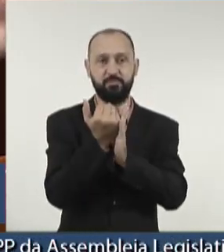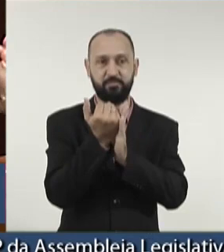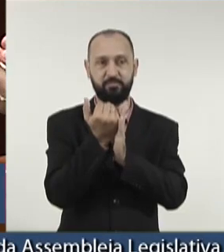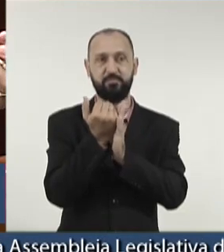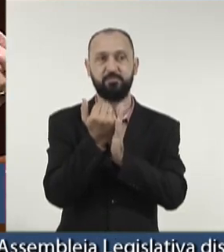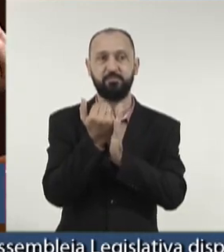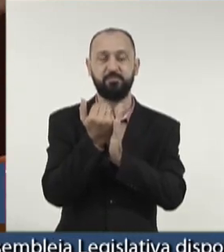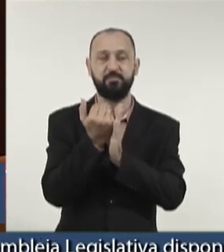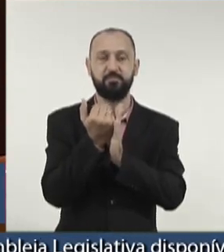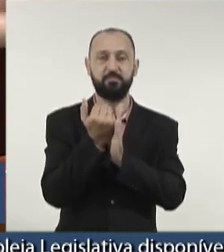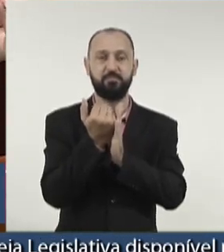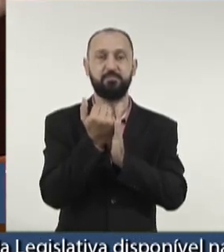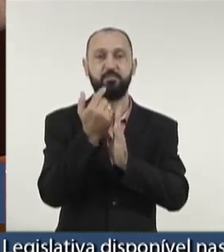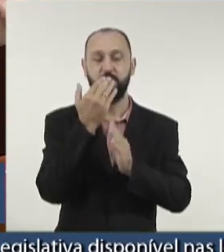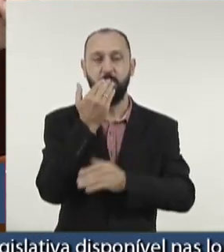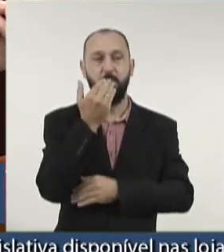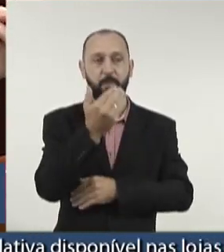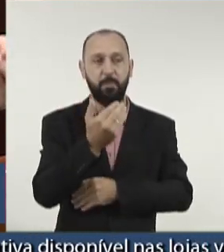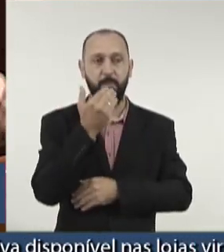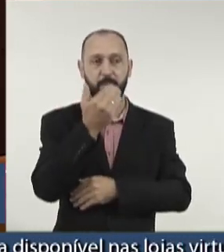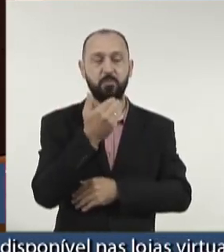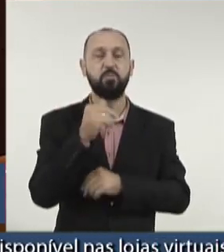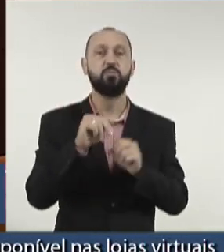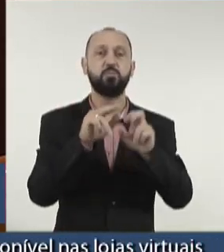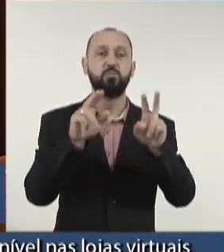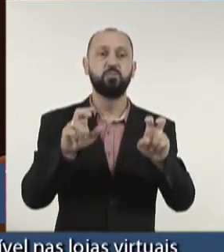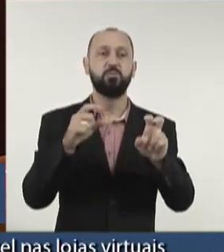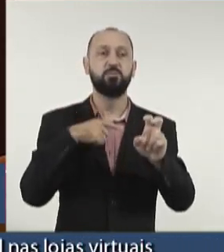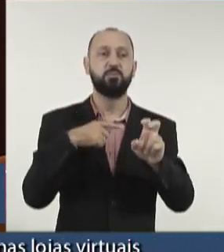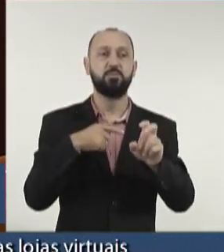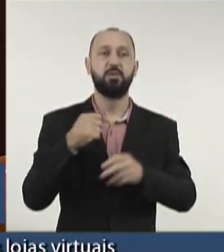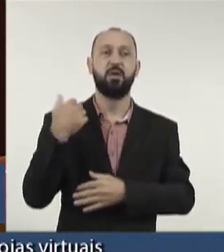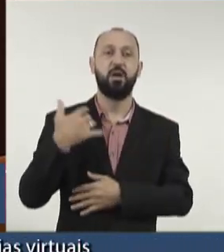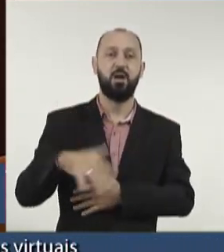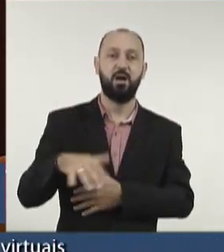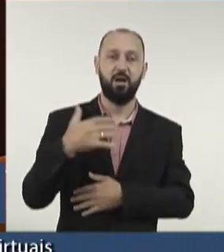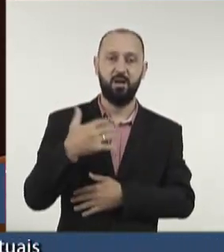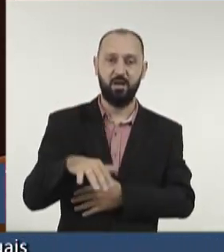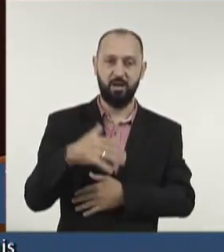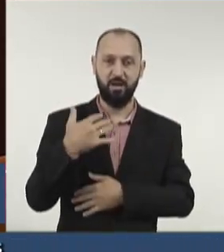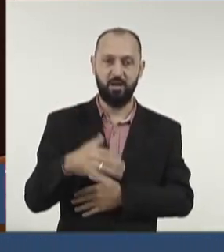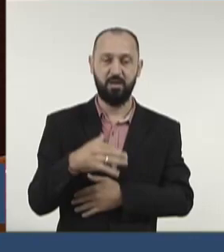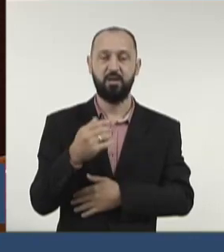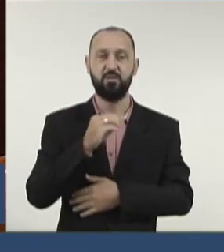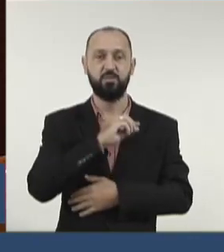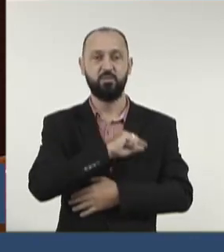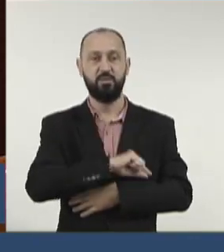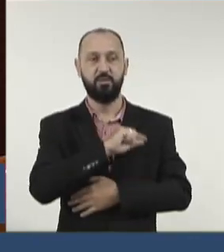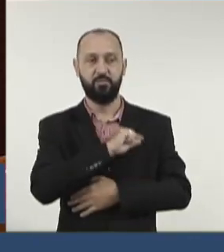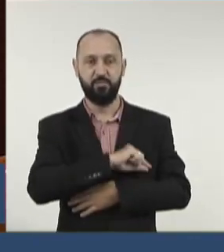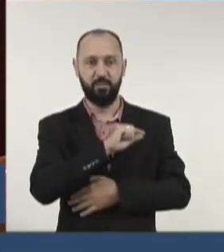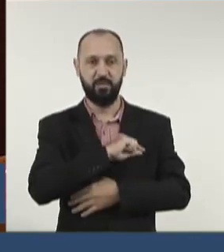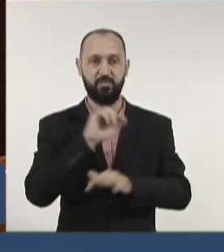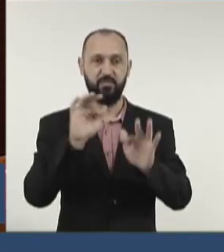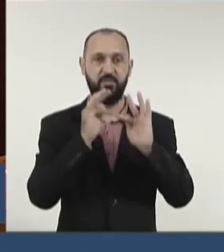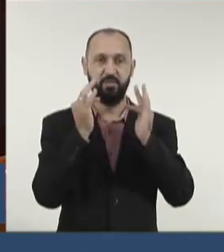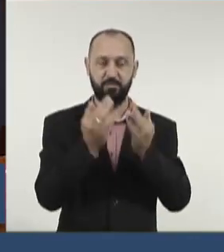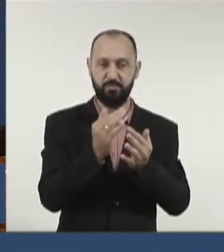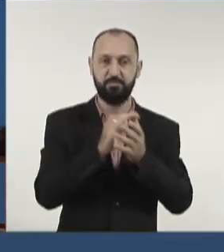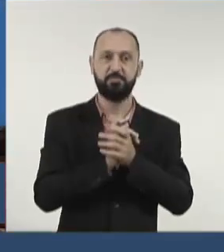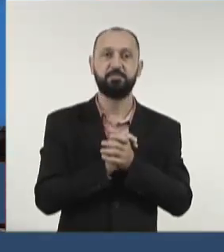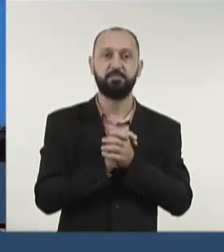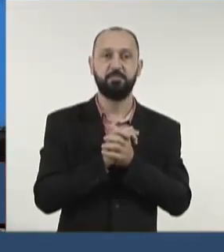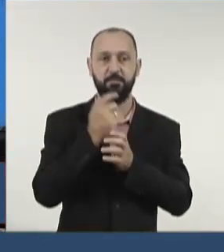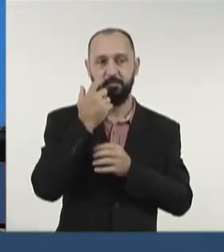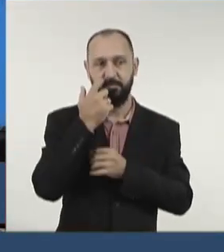eles estão reivindicando como algo extremamente oneroso à sua renda familiar. E a gente tem ali,